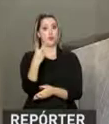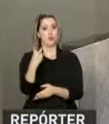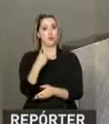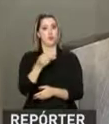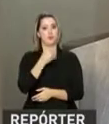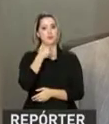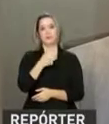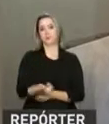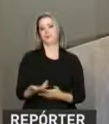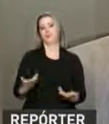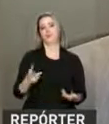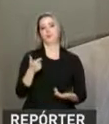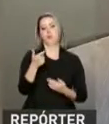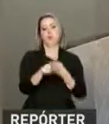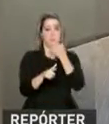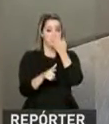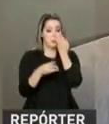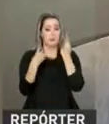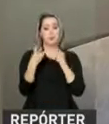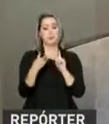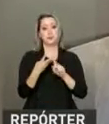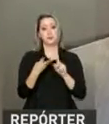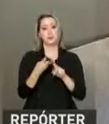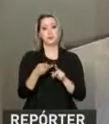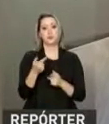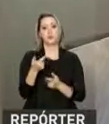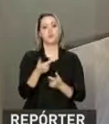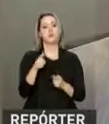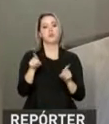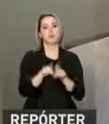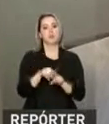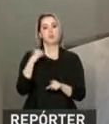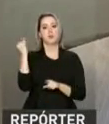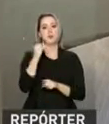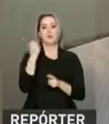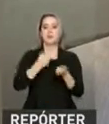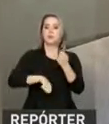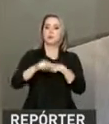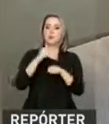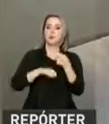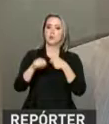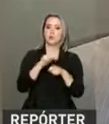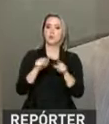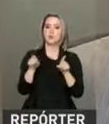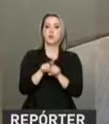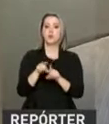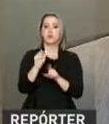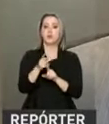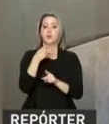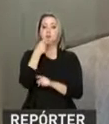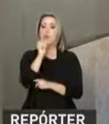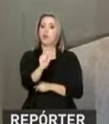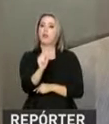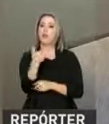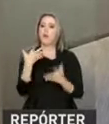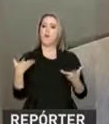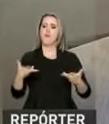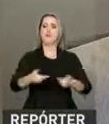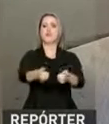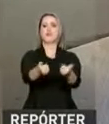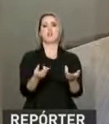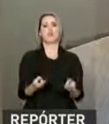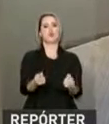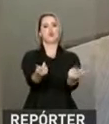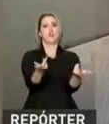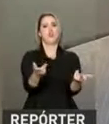grandes benefícios. Um outro terceiro, adjacente, não menos importante, é a economia no que diz respeito ao gasto eficiente, ao uso